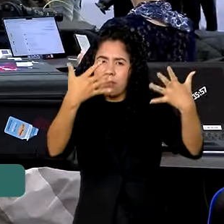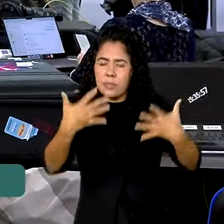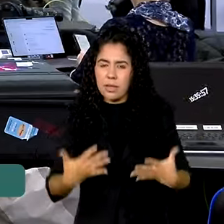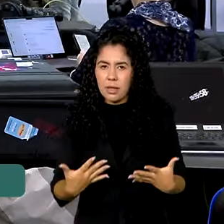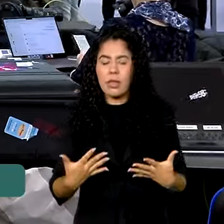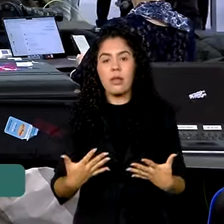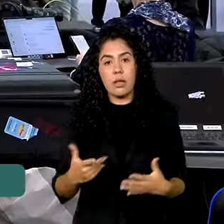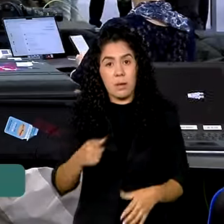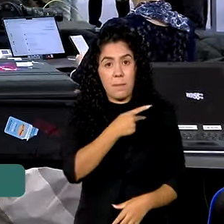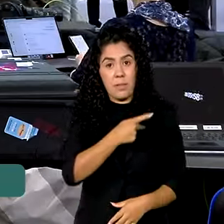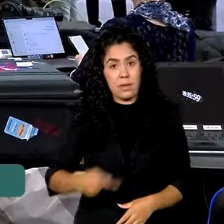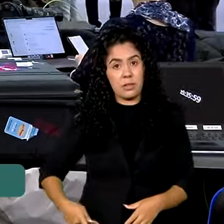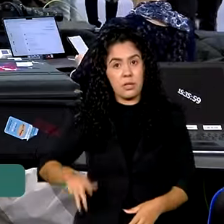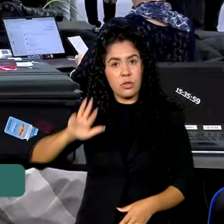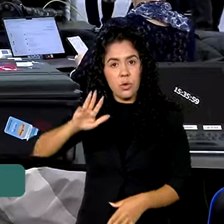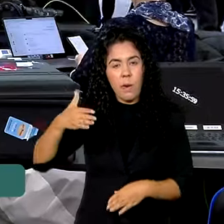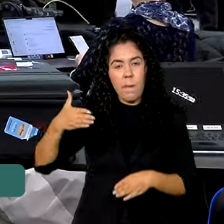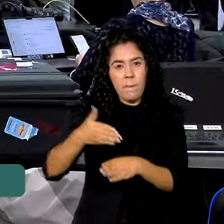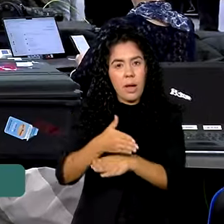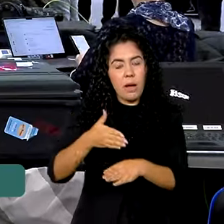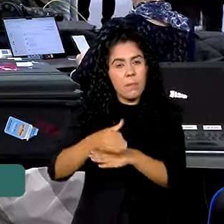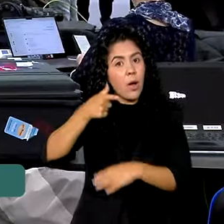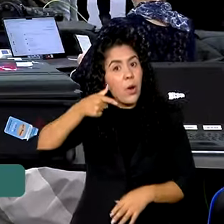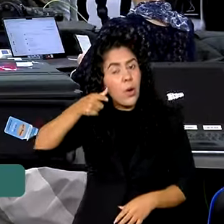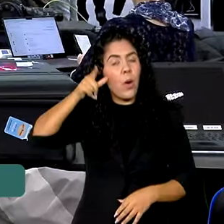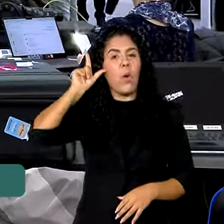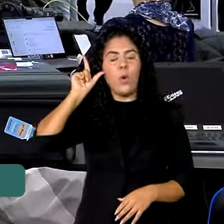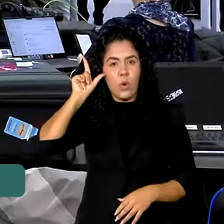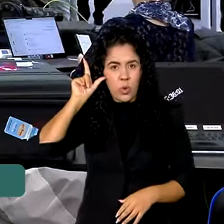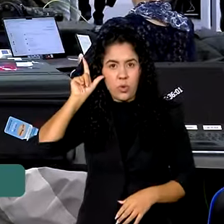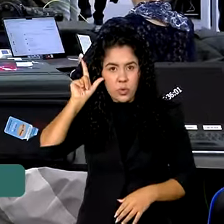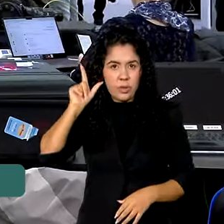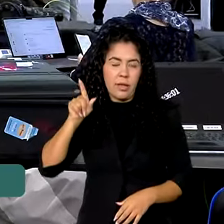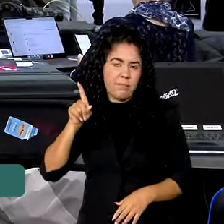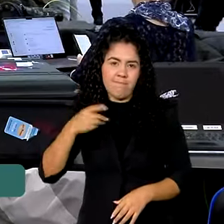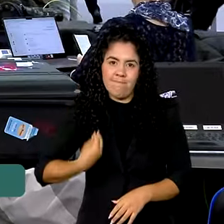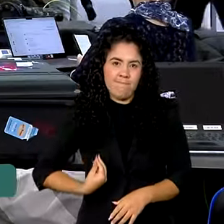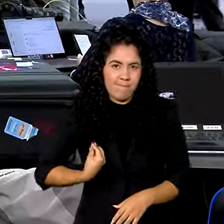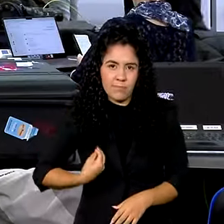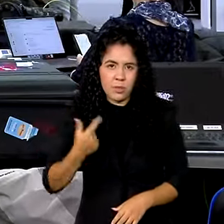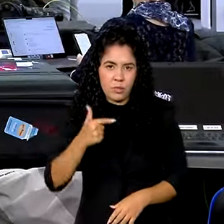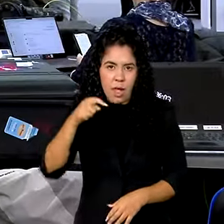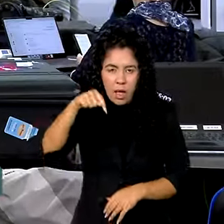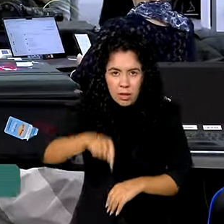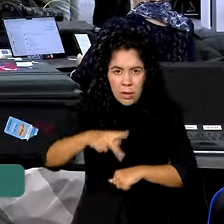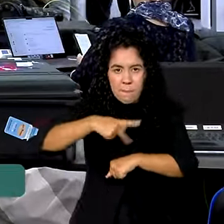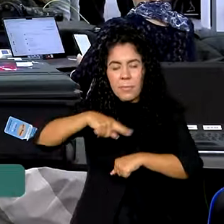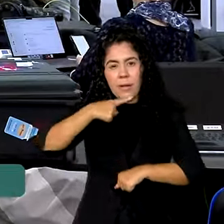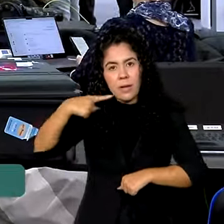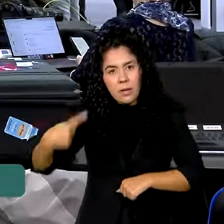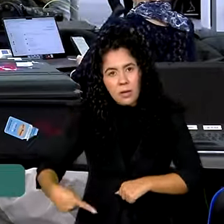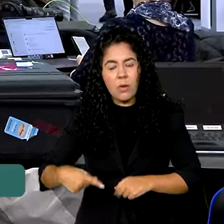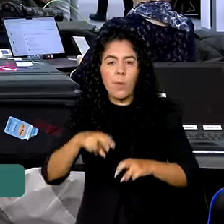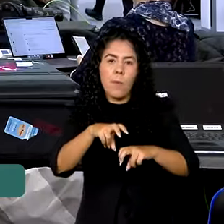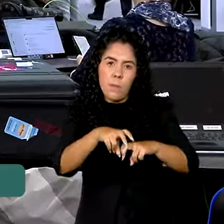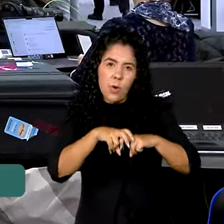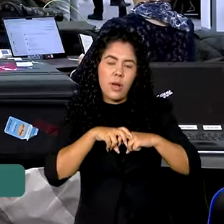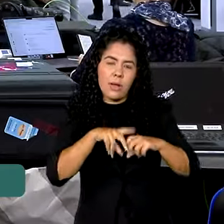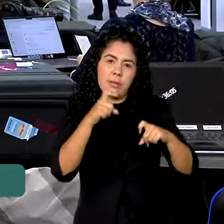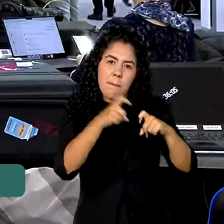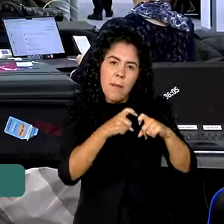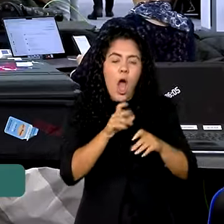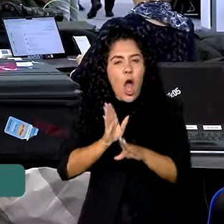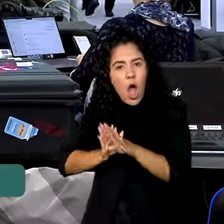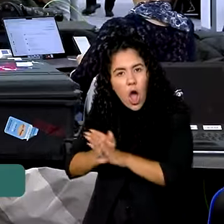participação do presidente ontem mesmo estando presencialmente em casan aqui na Rússia por recomendação médica a gente lembra